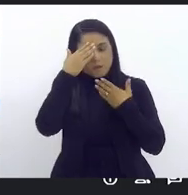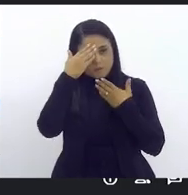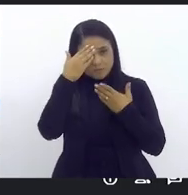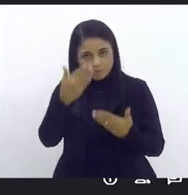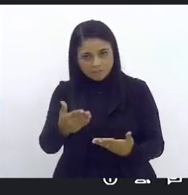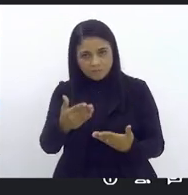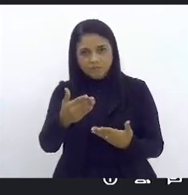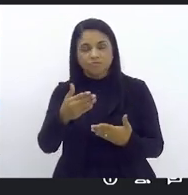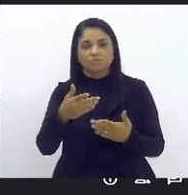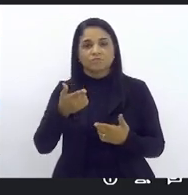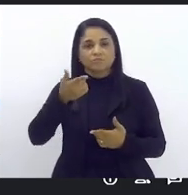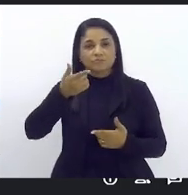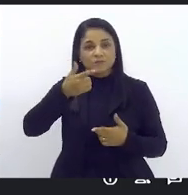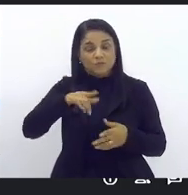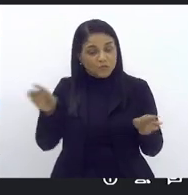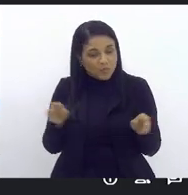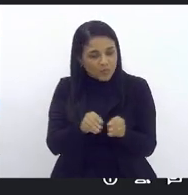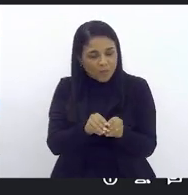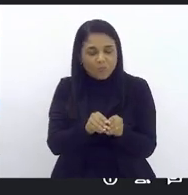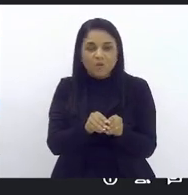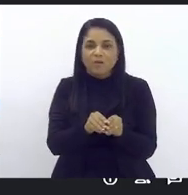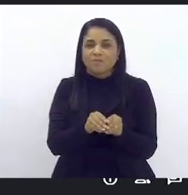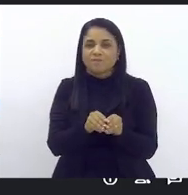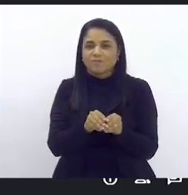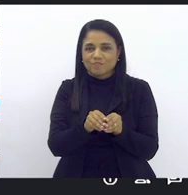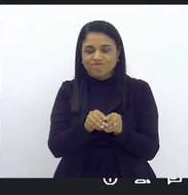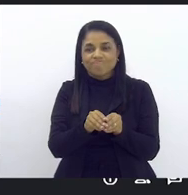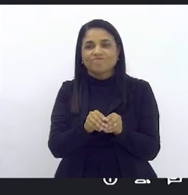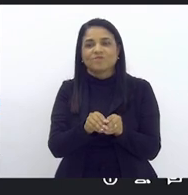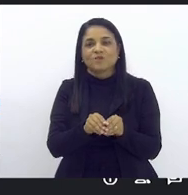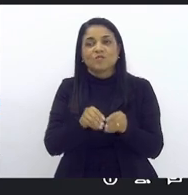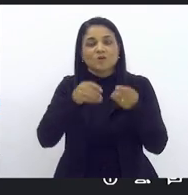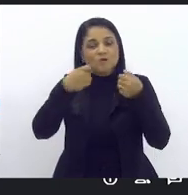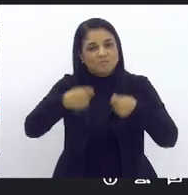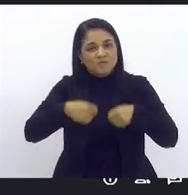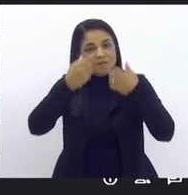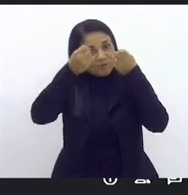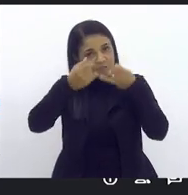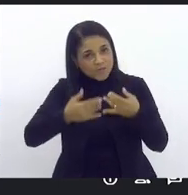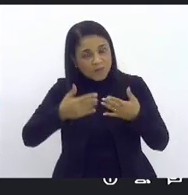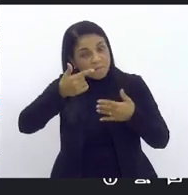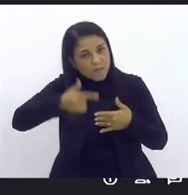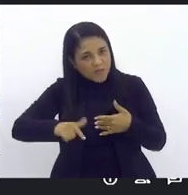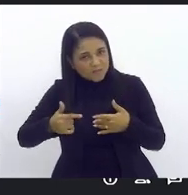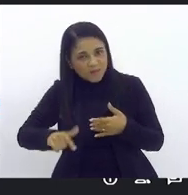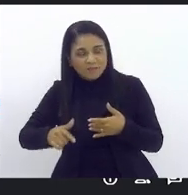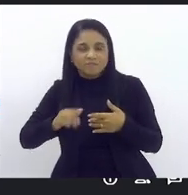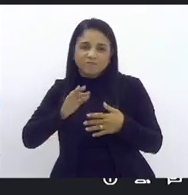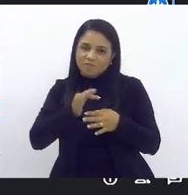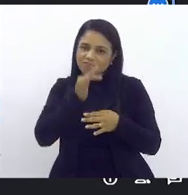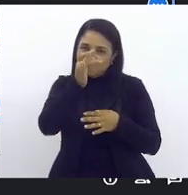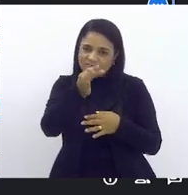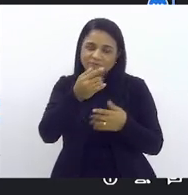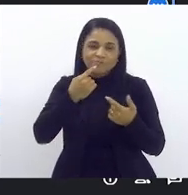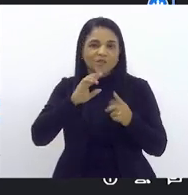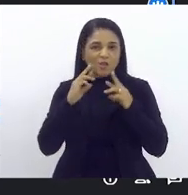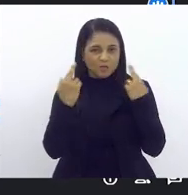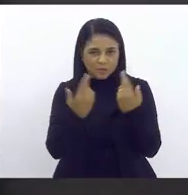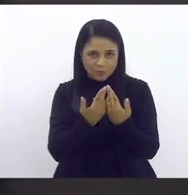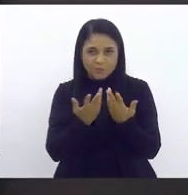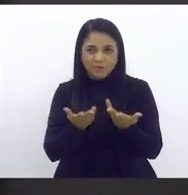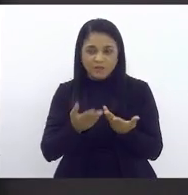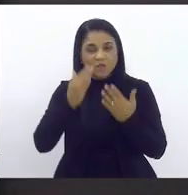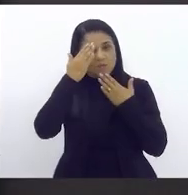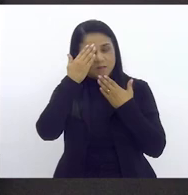muito. Repito, o tema é curto, eu precisaria falar ainda muito de abono, curto mesmo, um abono desregrado, mas fica para a próxima oportunidade. Muito obrigado. E nós é